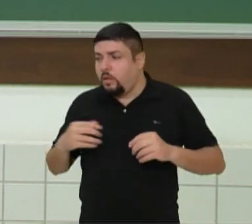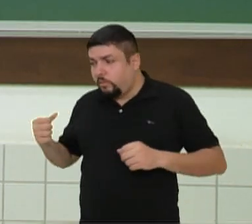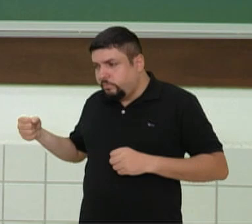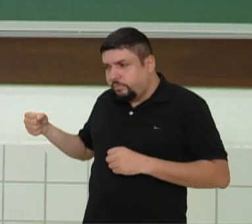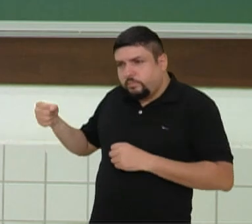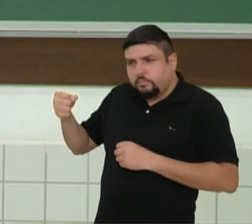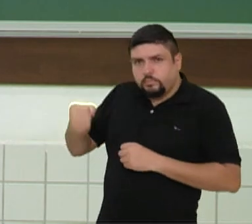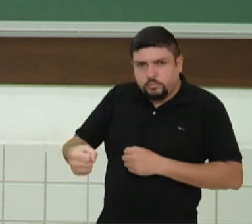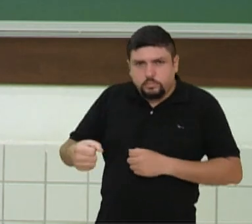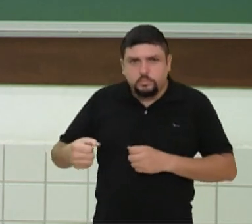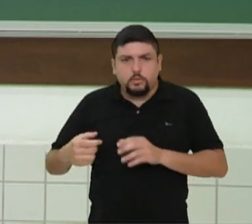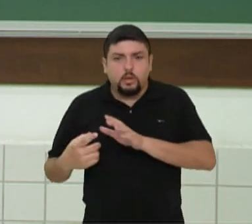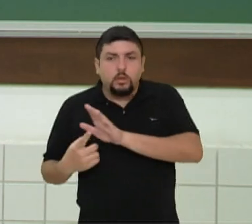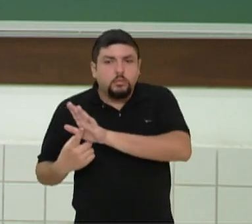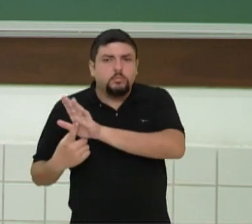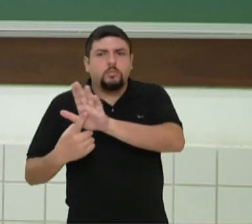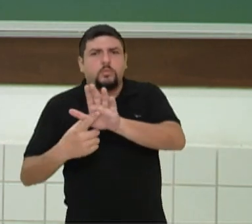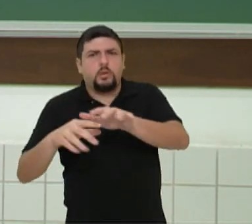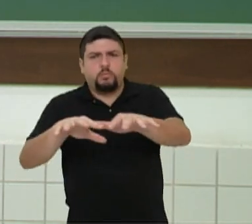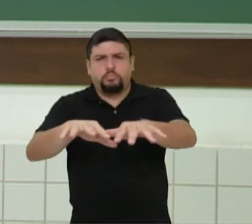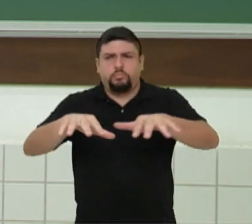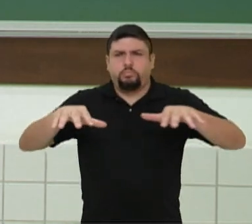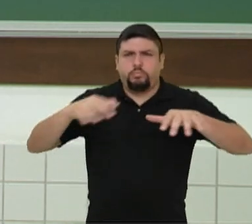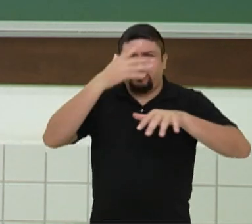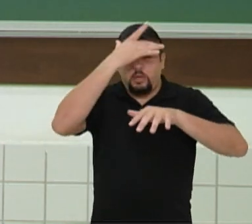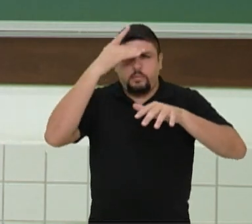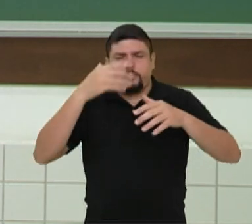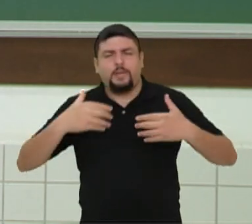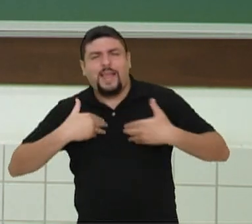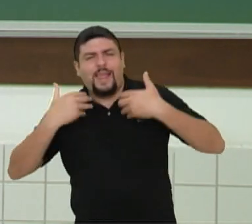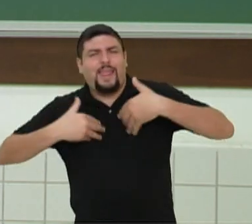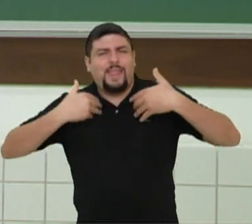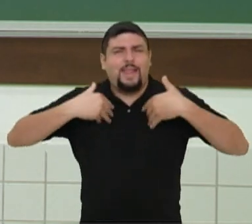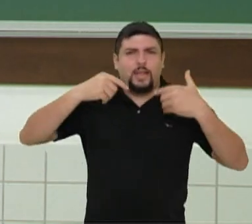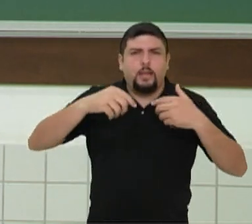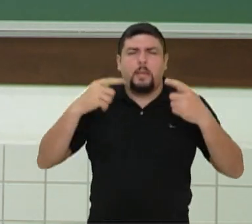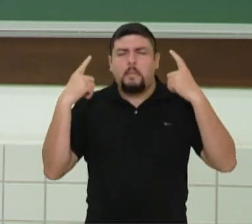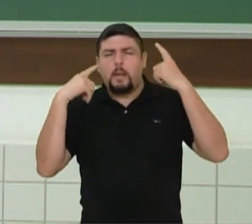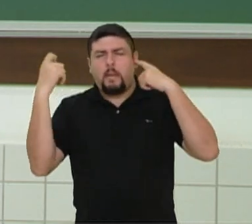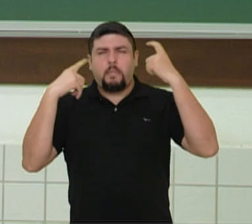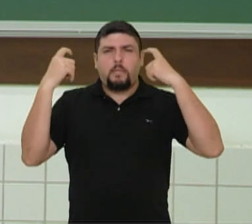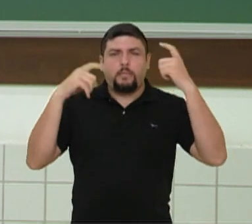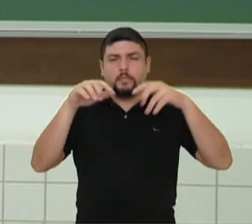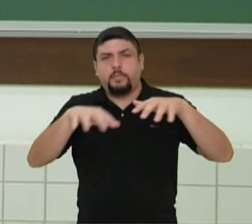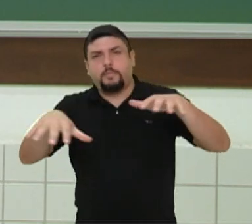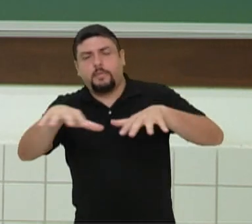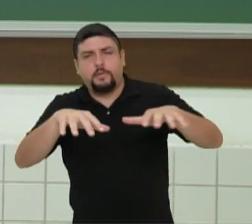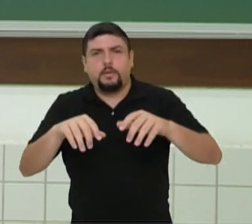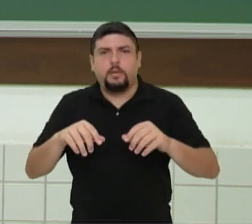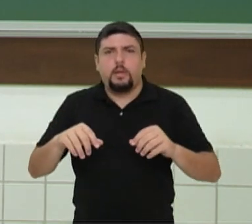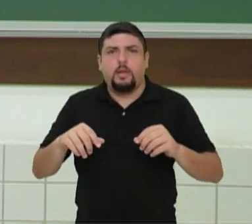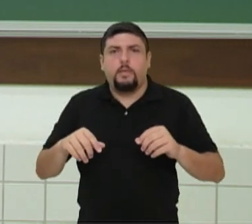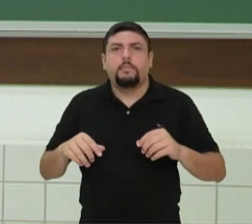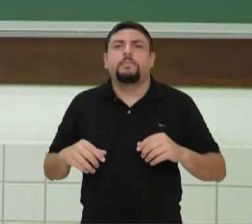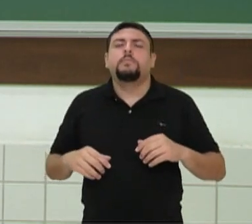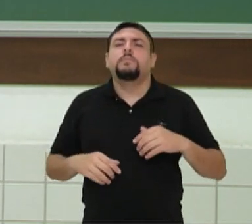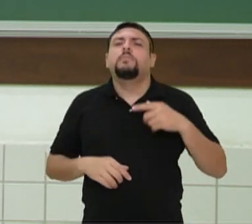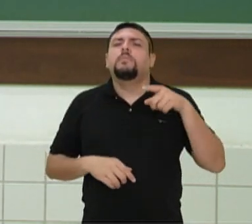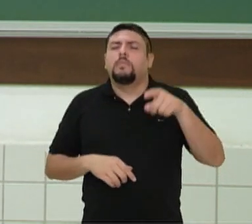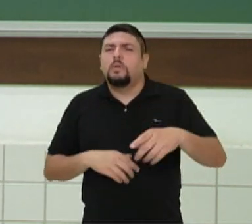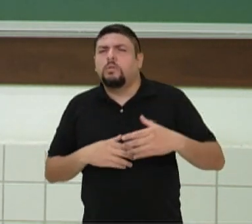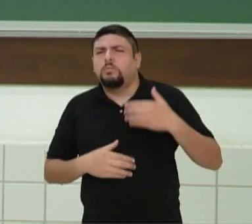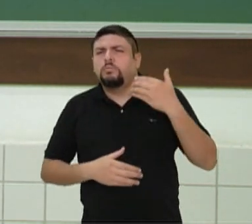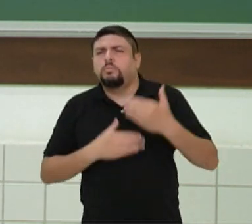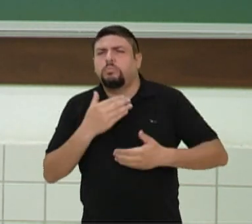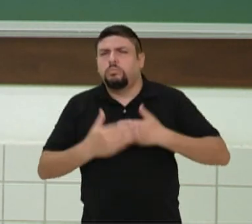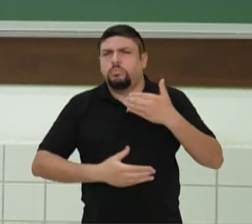esses calouros e uma plateia numerosa, bastante alegre, bastante animada e barulhenta. Esses programas de auditório vão influenciar o nosso rádio,